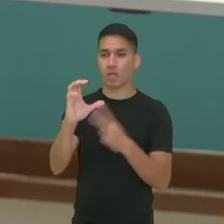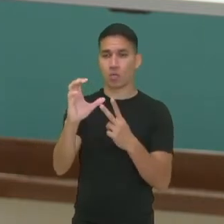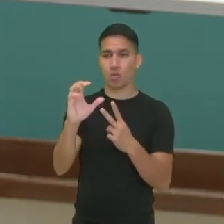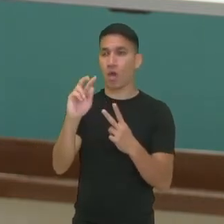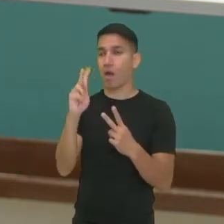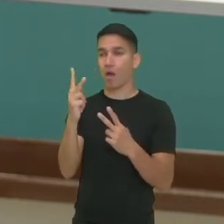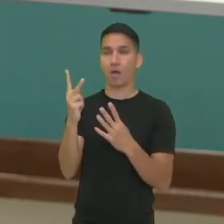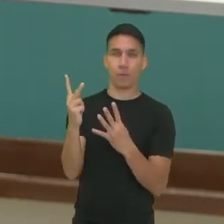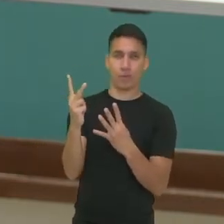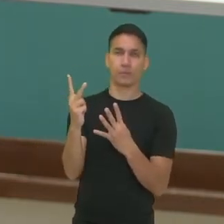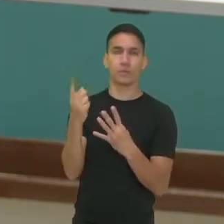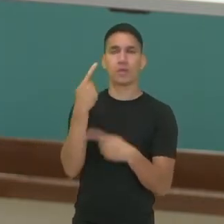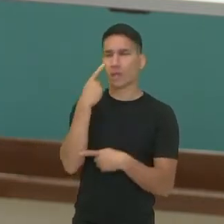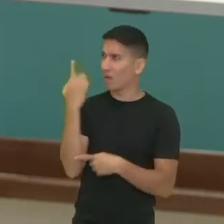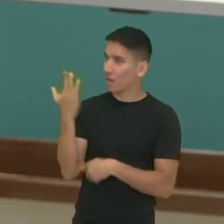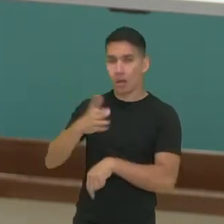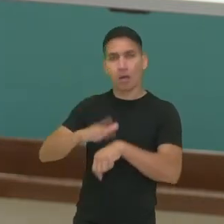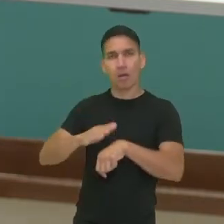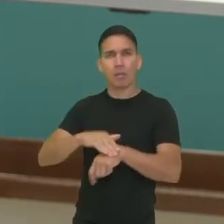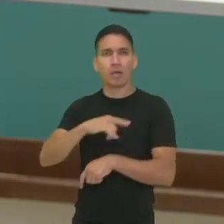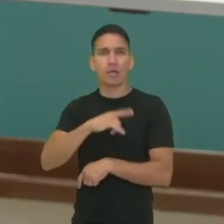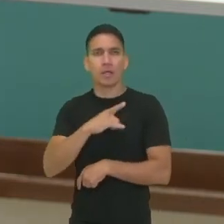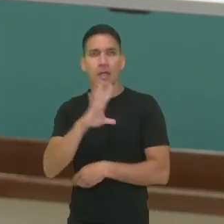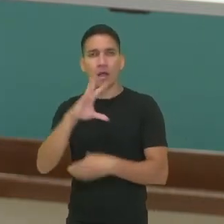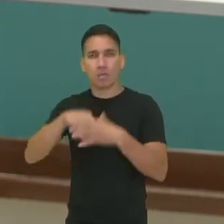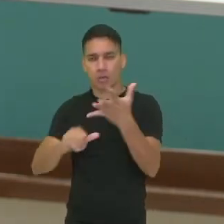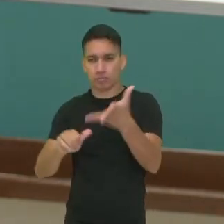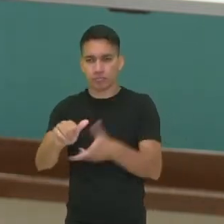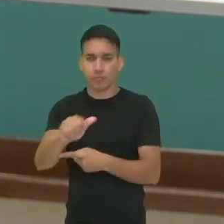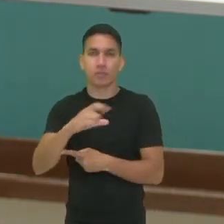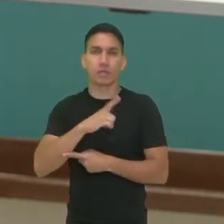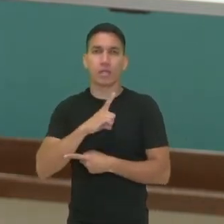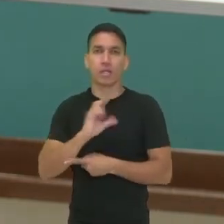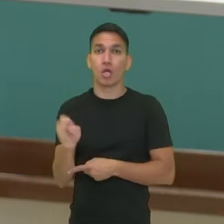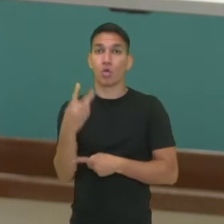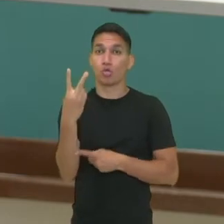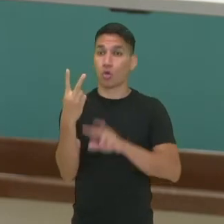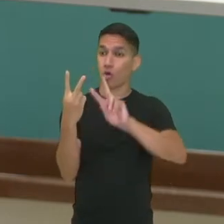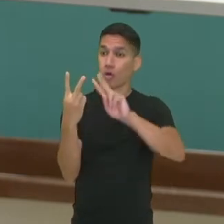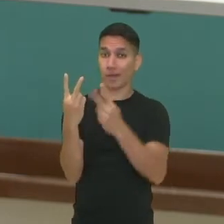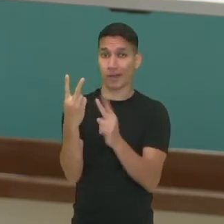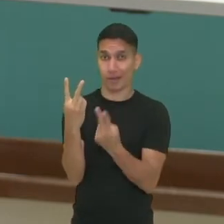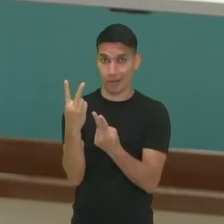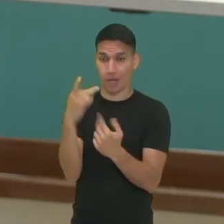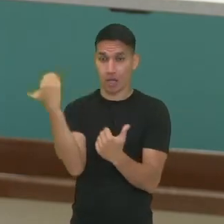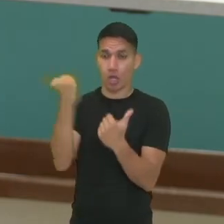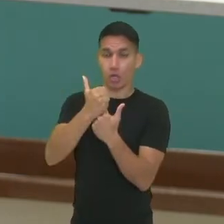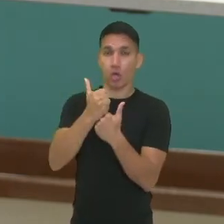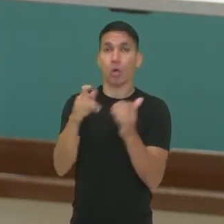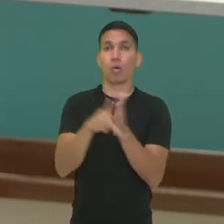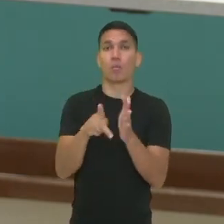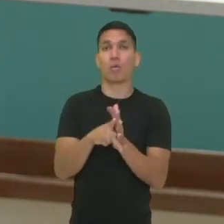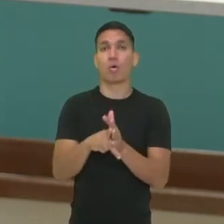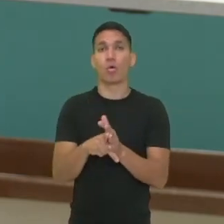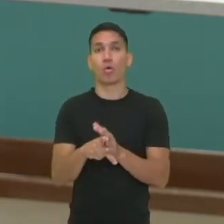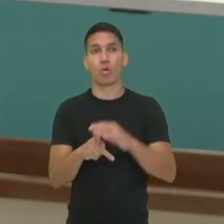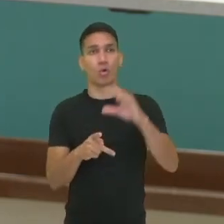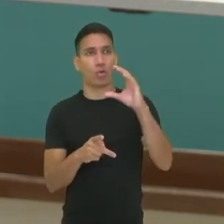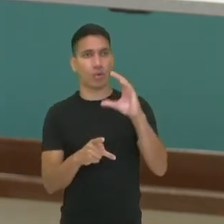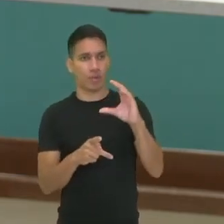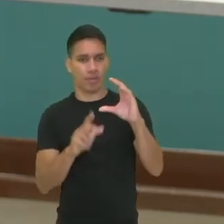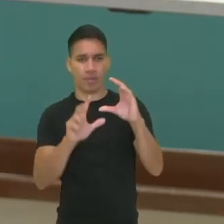C2H4. Então, quando nesta substância 2 hidrogênios são substituídos por 2 cloro,